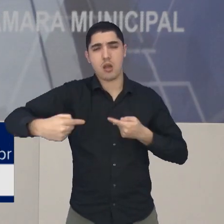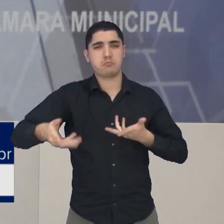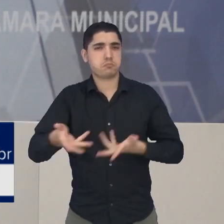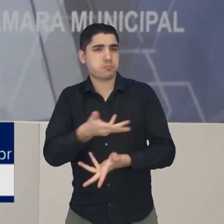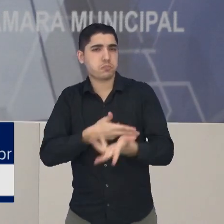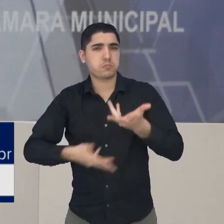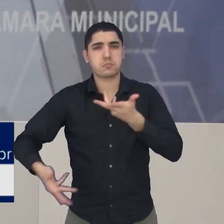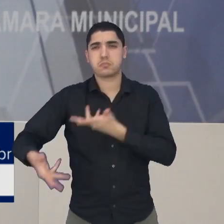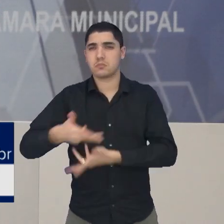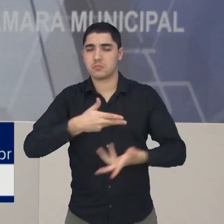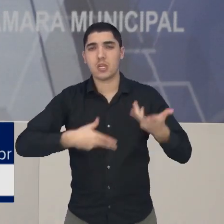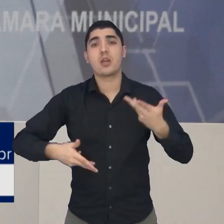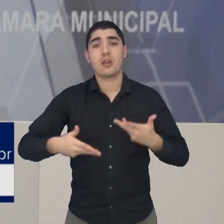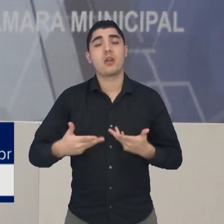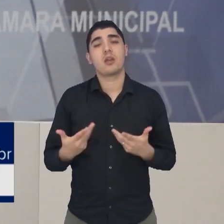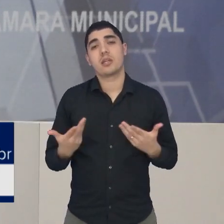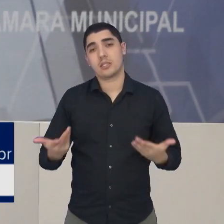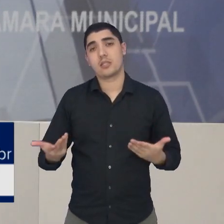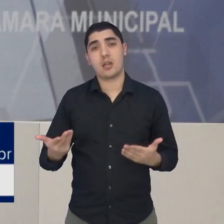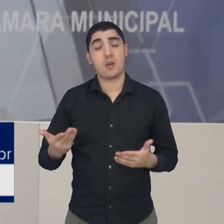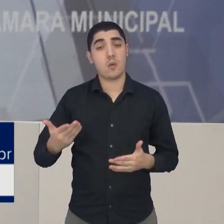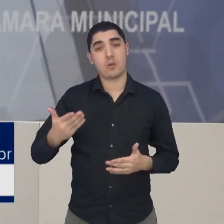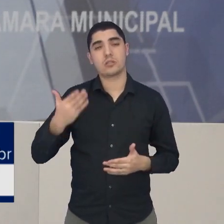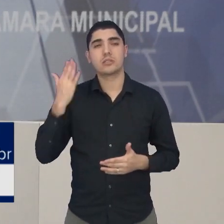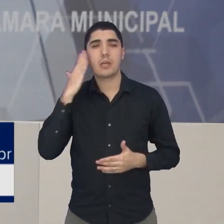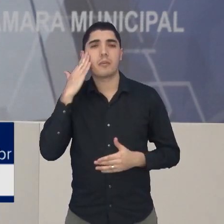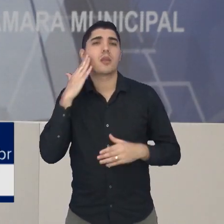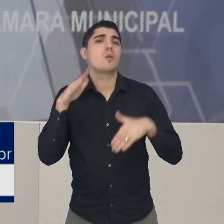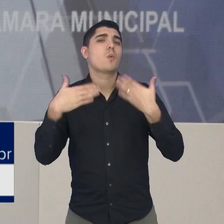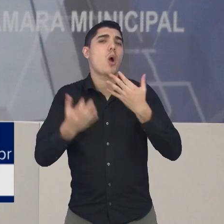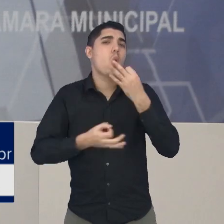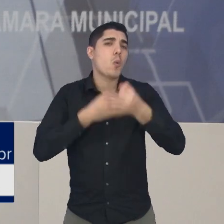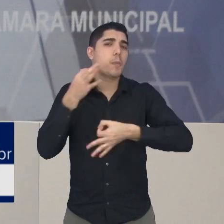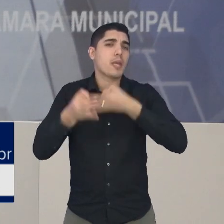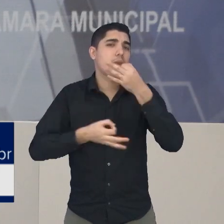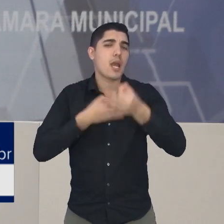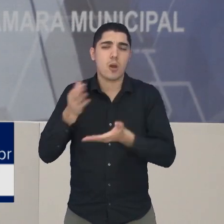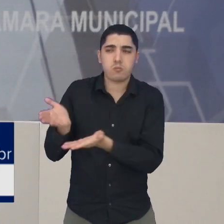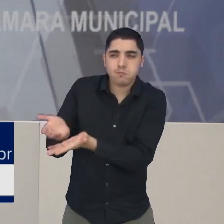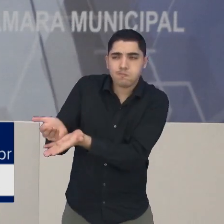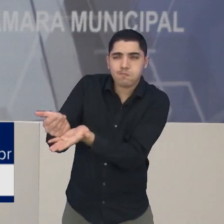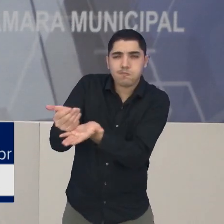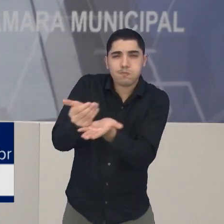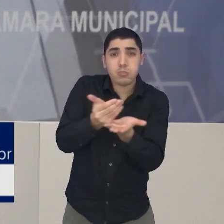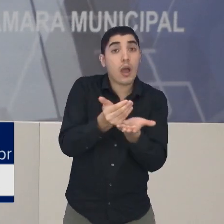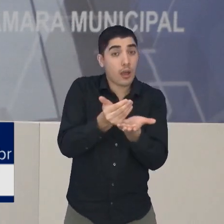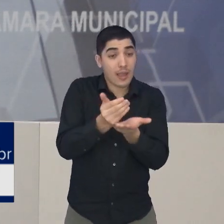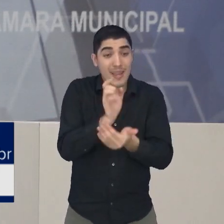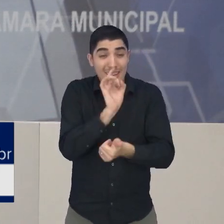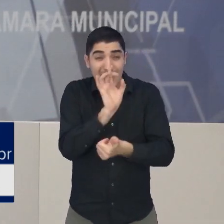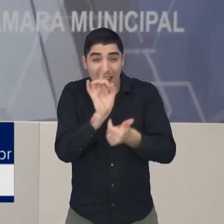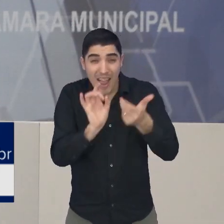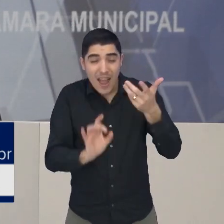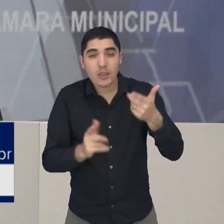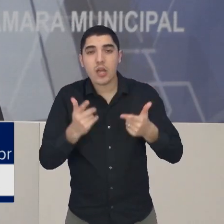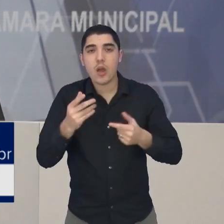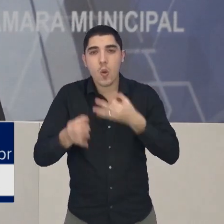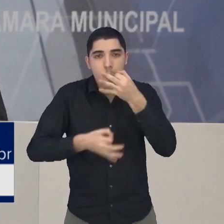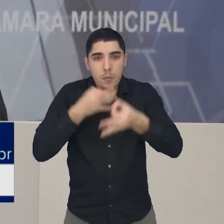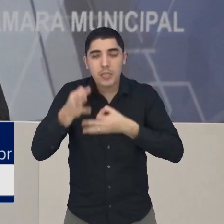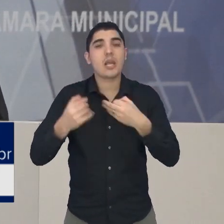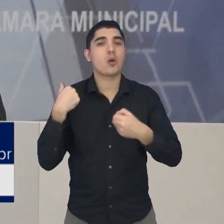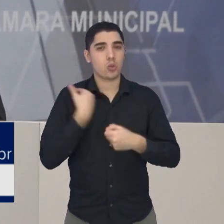pacote de sugestões foi discutida uma a uma dentro da Secretaria de